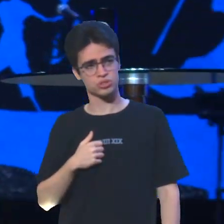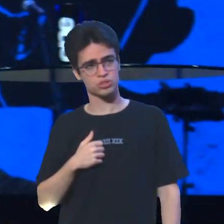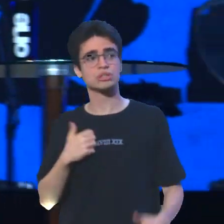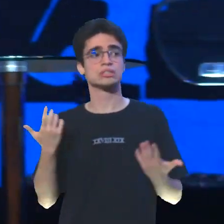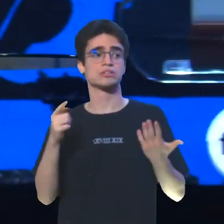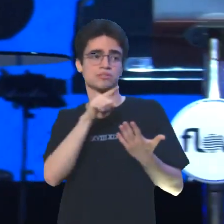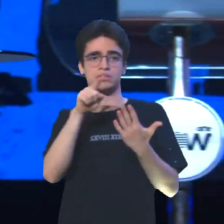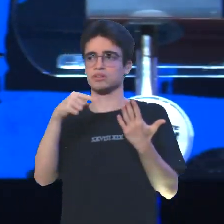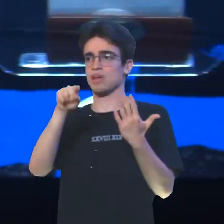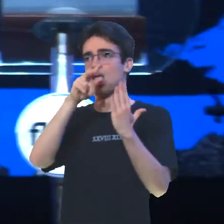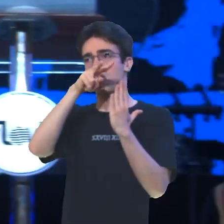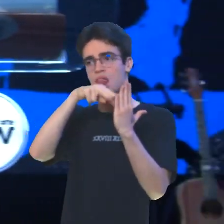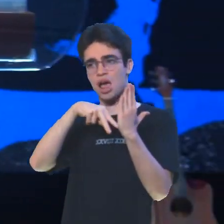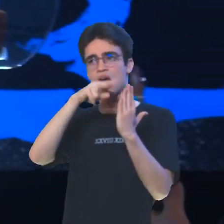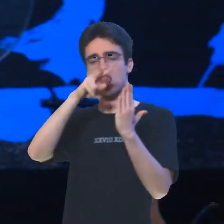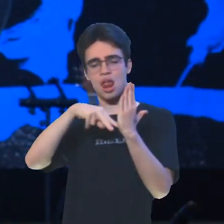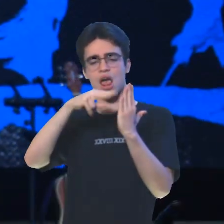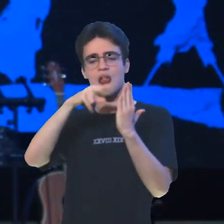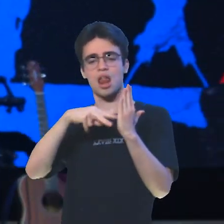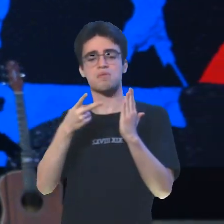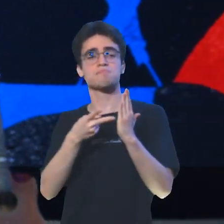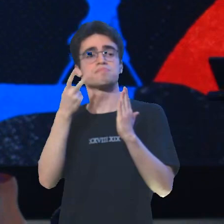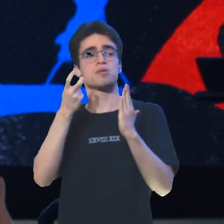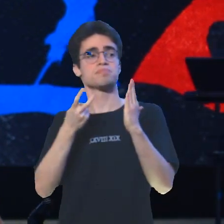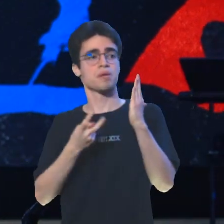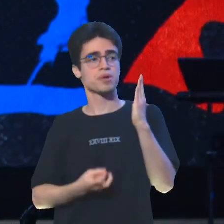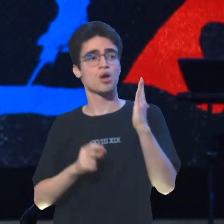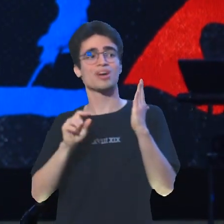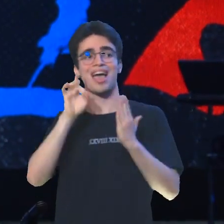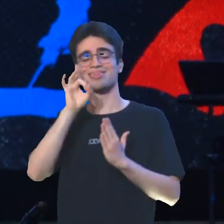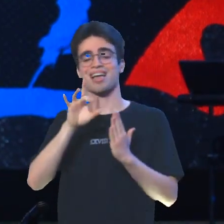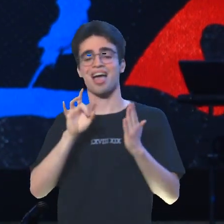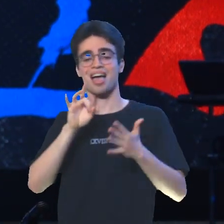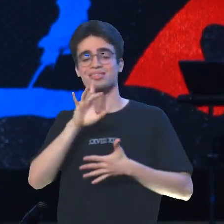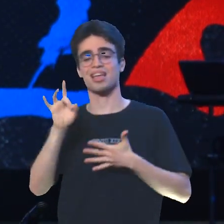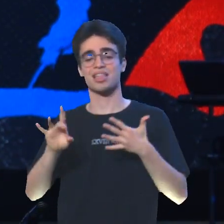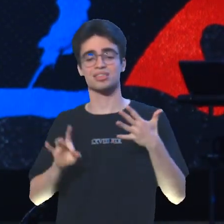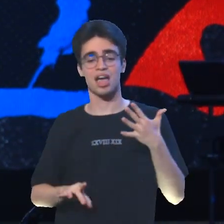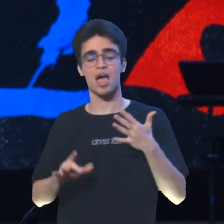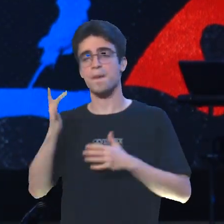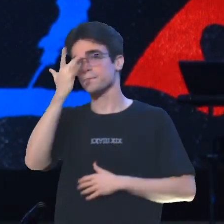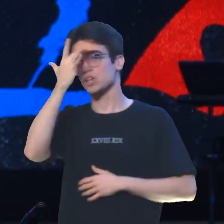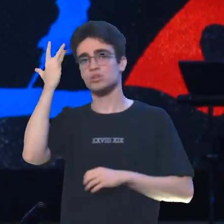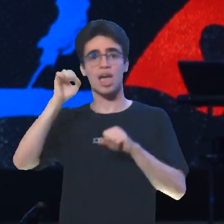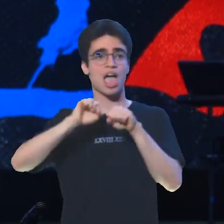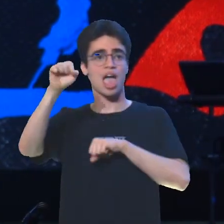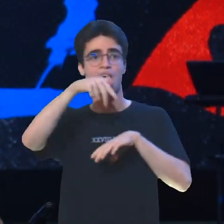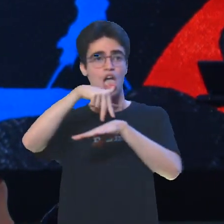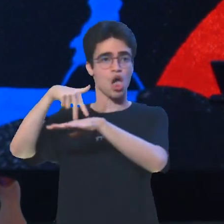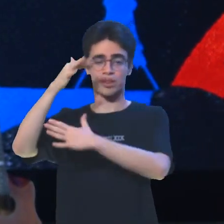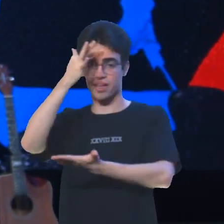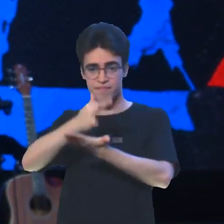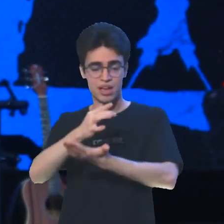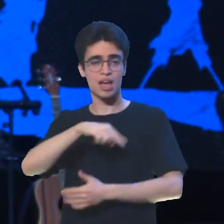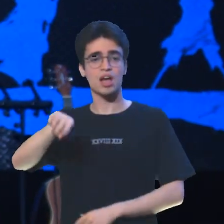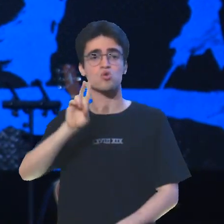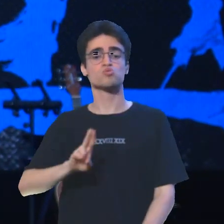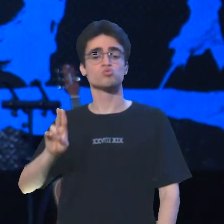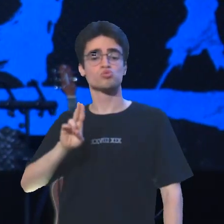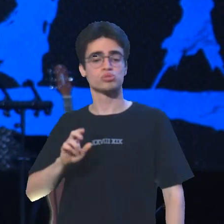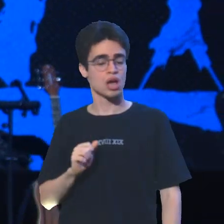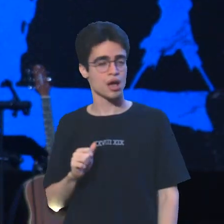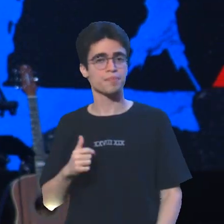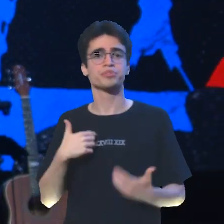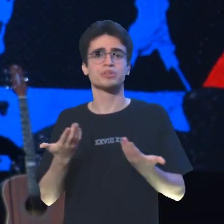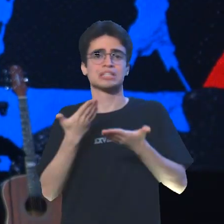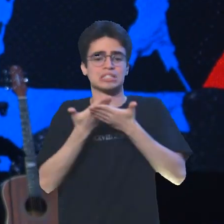para ler, você vai ver o que cada um dos heróis da fé fizeram. E eu queria